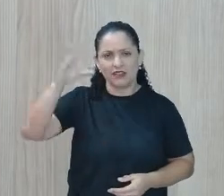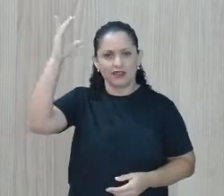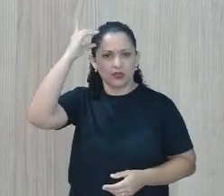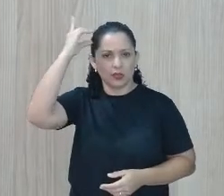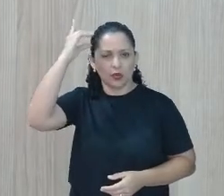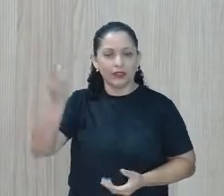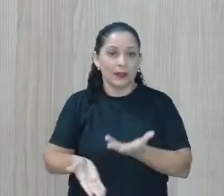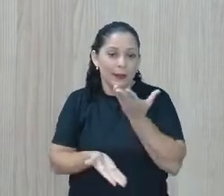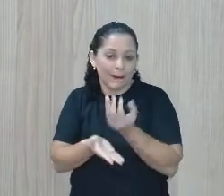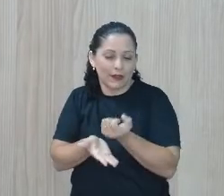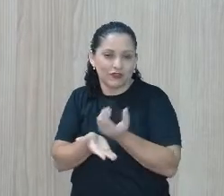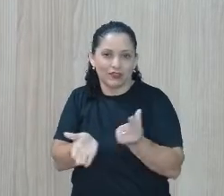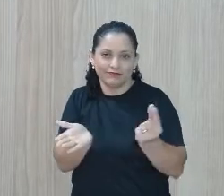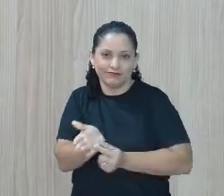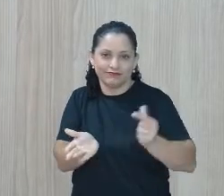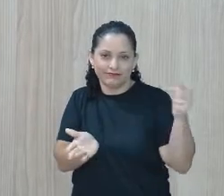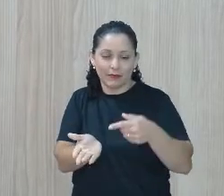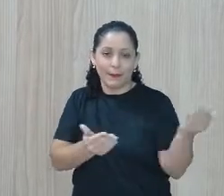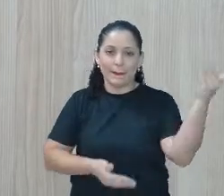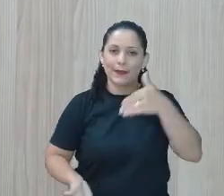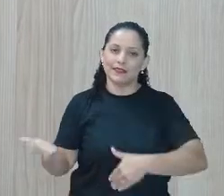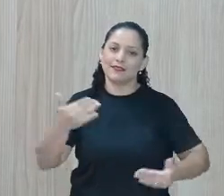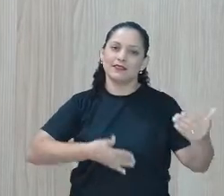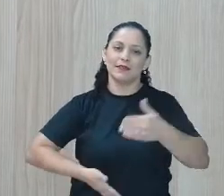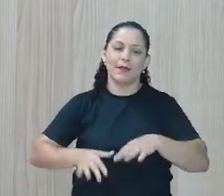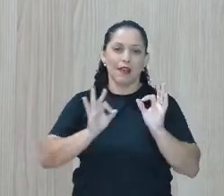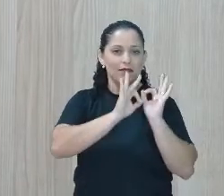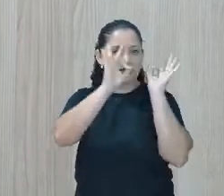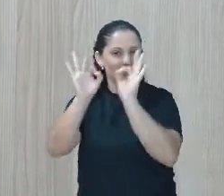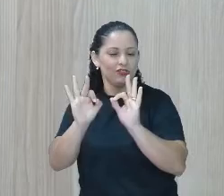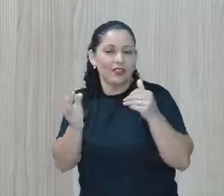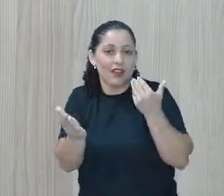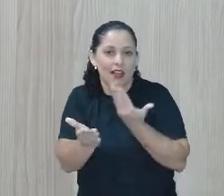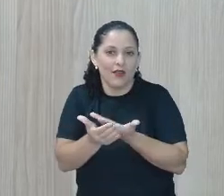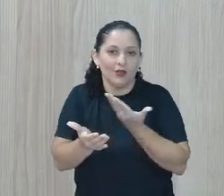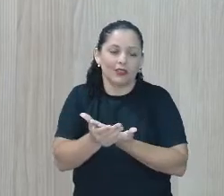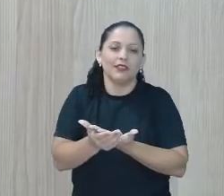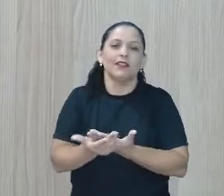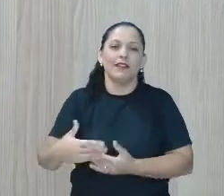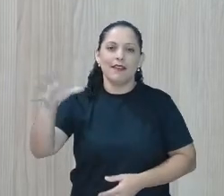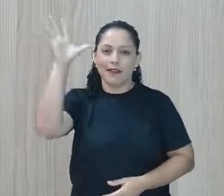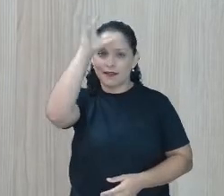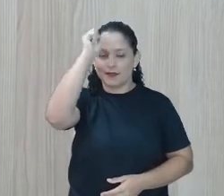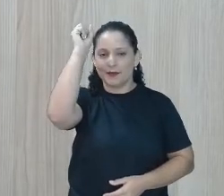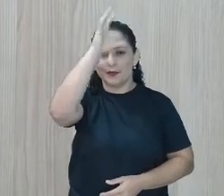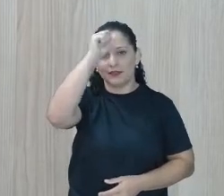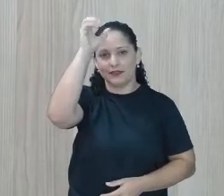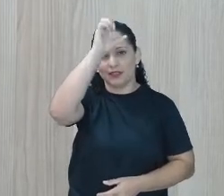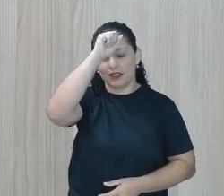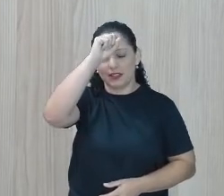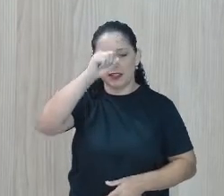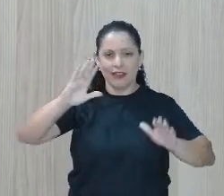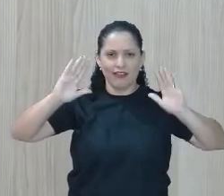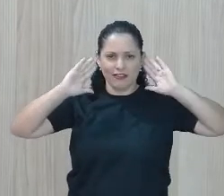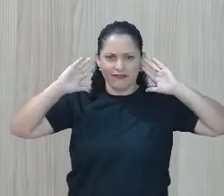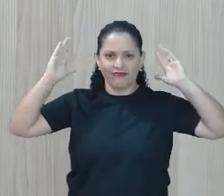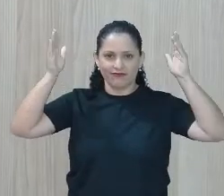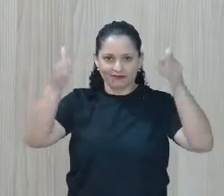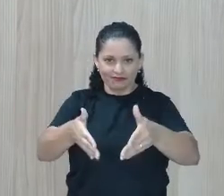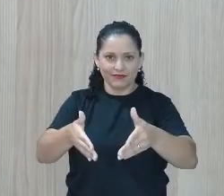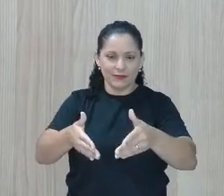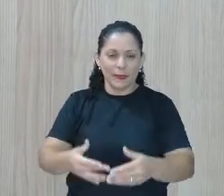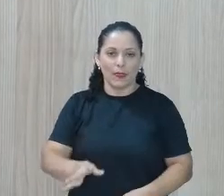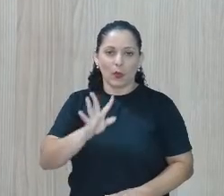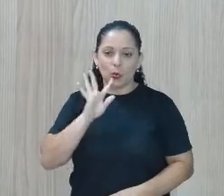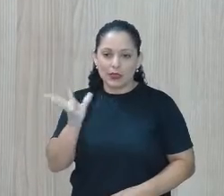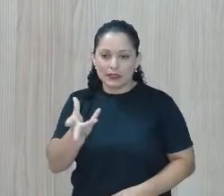lá. O negócio é estar aqui com a gente, é assistir a aula, é aprender a fixar